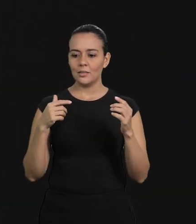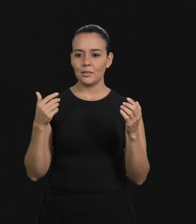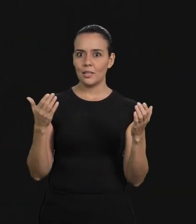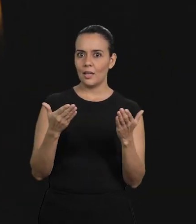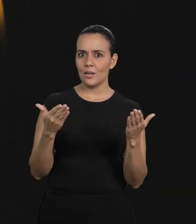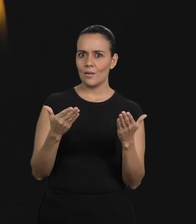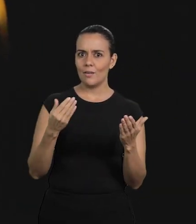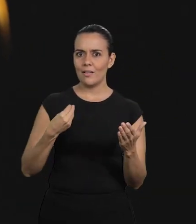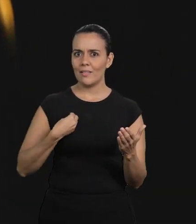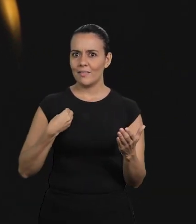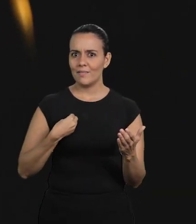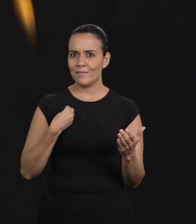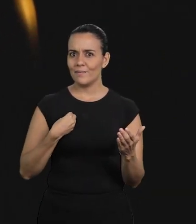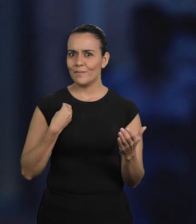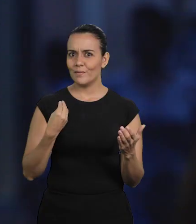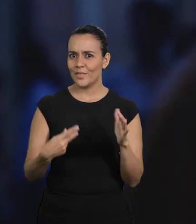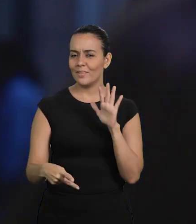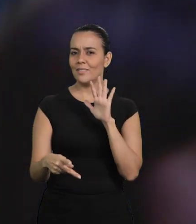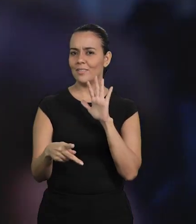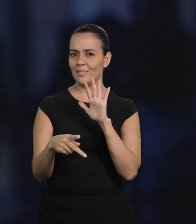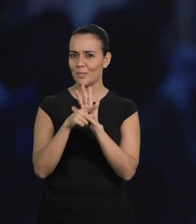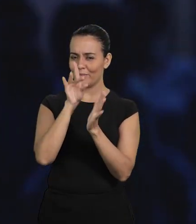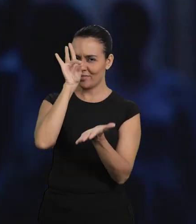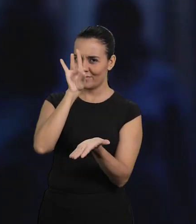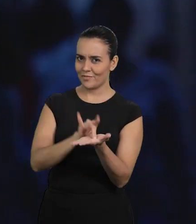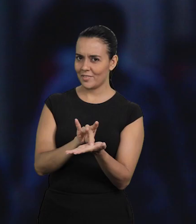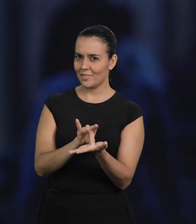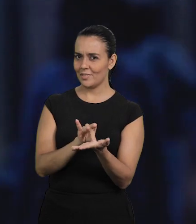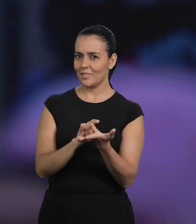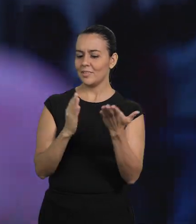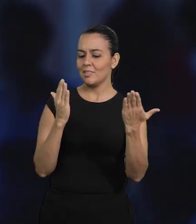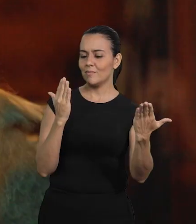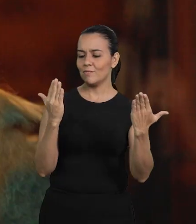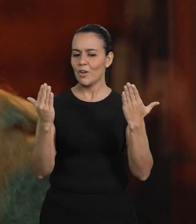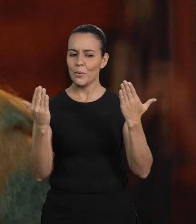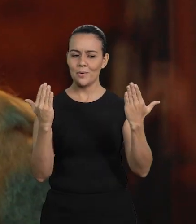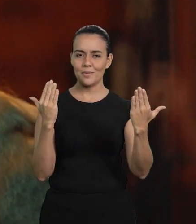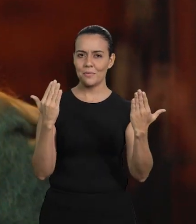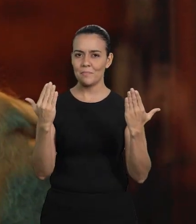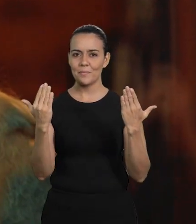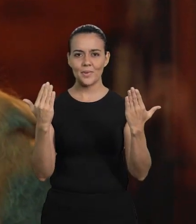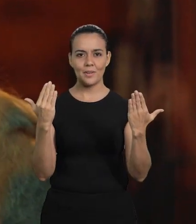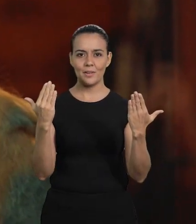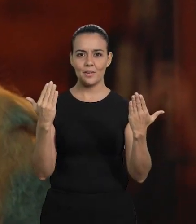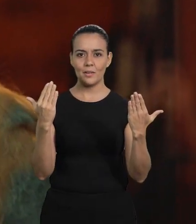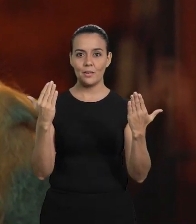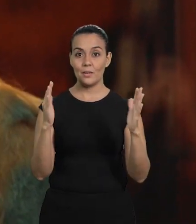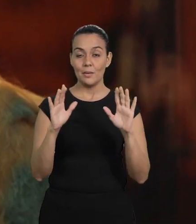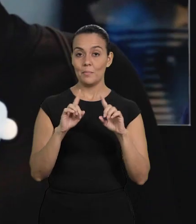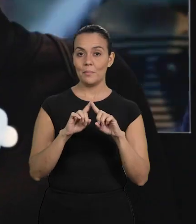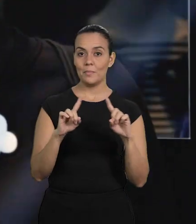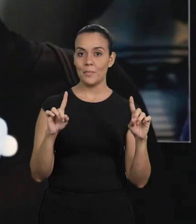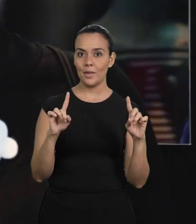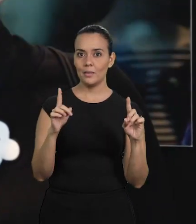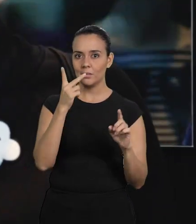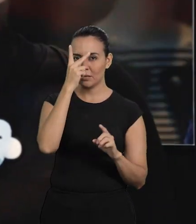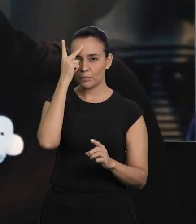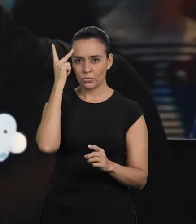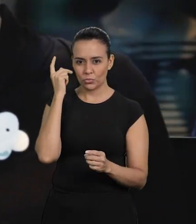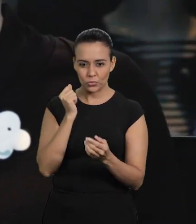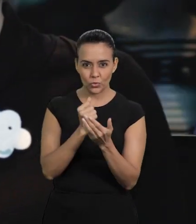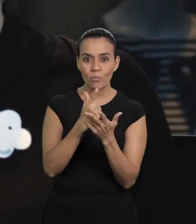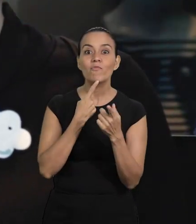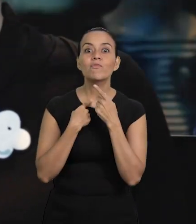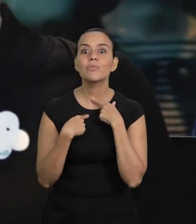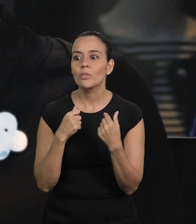gente está começando a ter. Ele pode justamente gerar um afã de consumo tão grande ou muito maior do que o